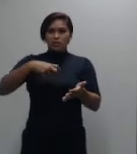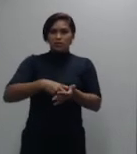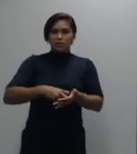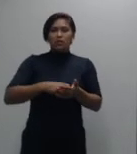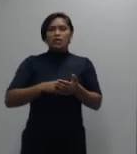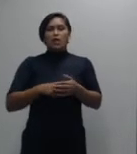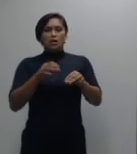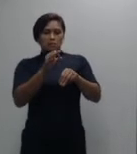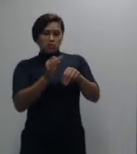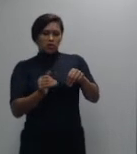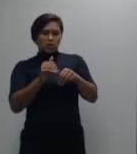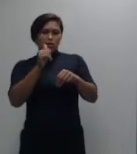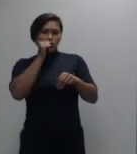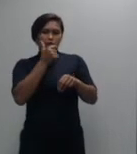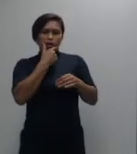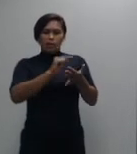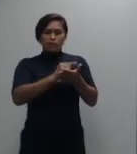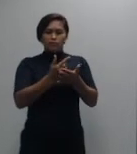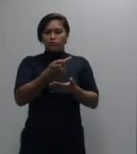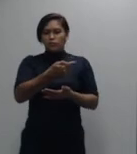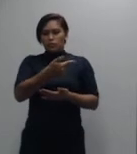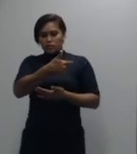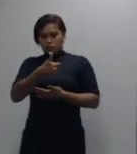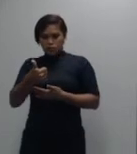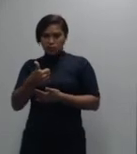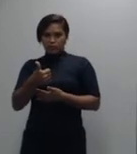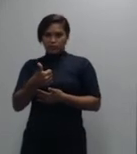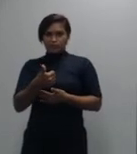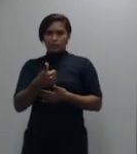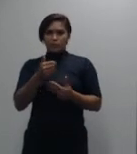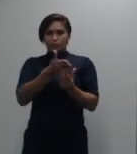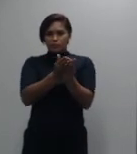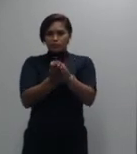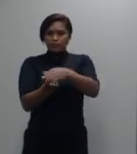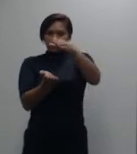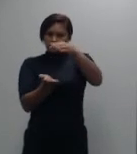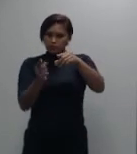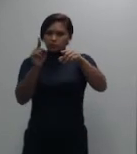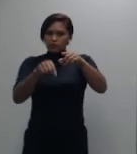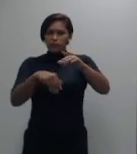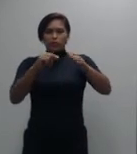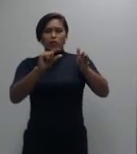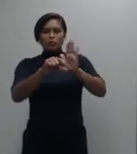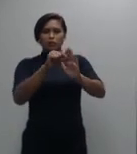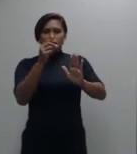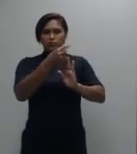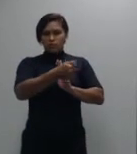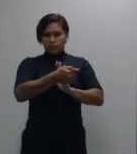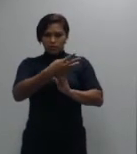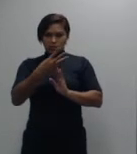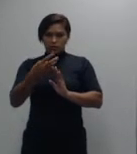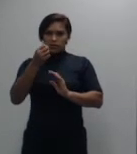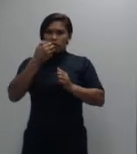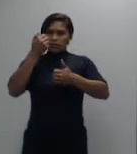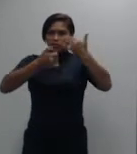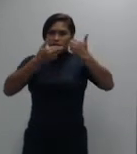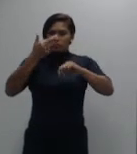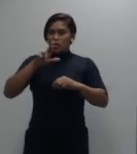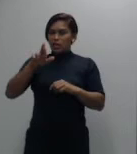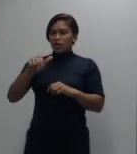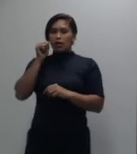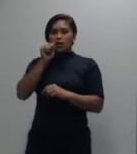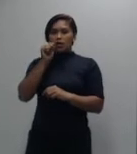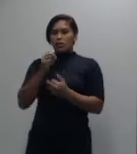senhores ministros iPhone 61 presentes autos 73 da produção da sentença diz que a